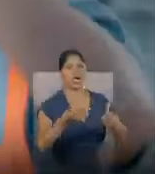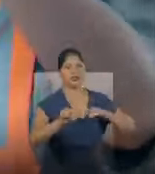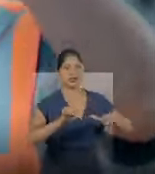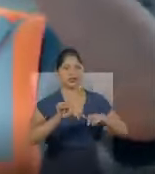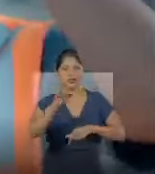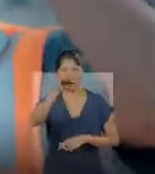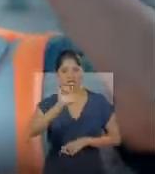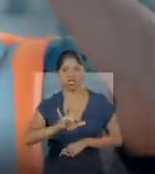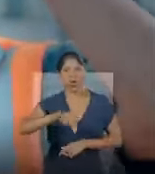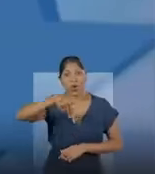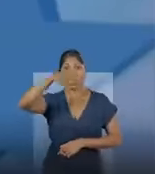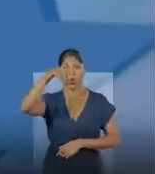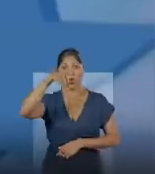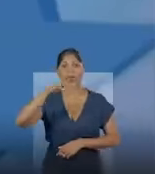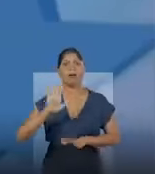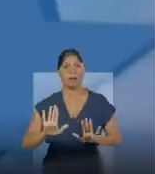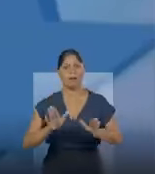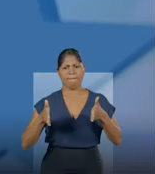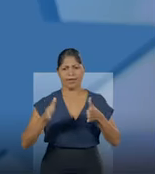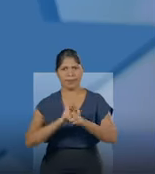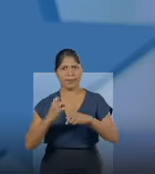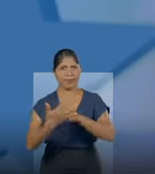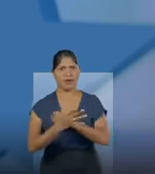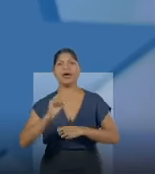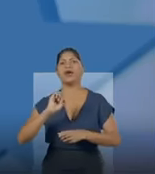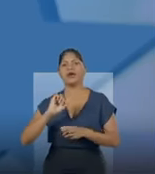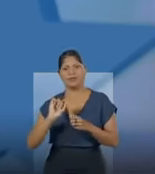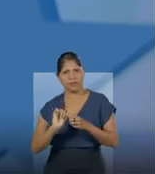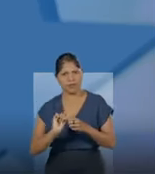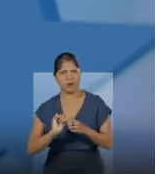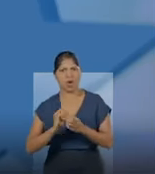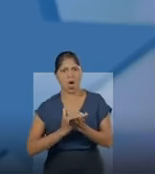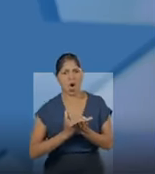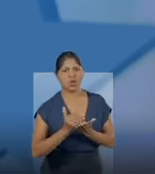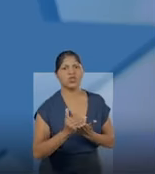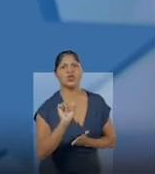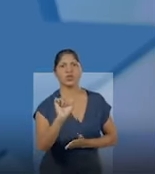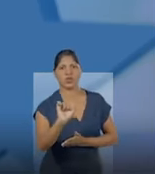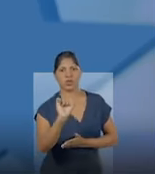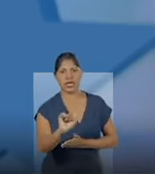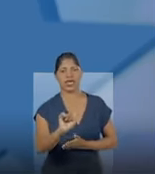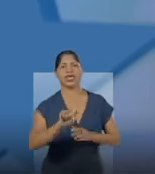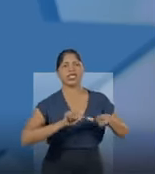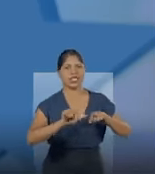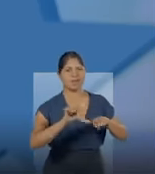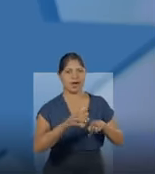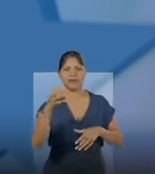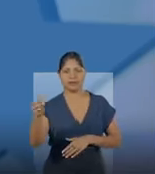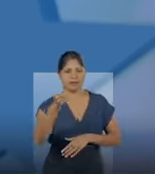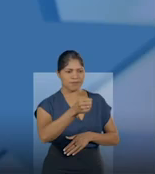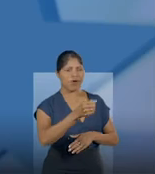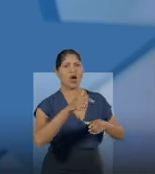na região norte. Mesmo com a pandemia, continuamos gerando novos postos de trabalho, investindo em obras